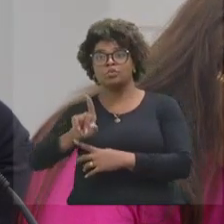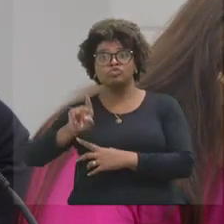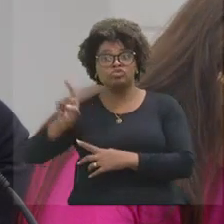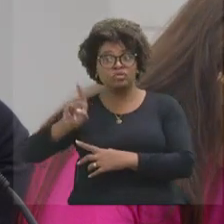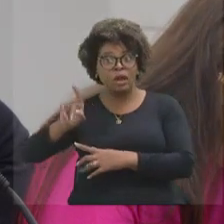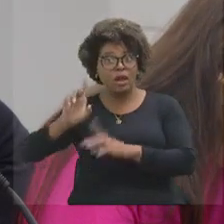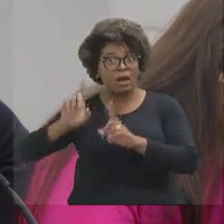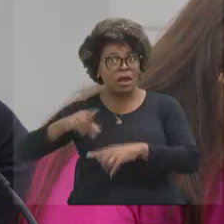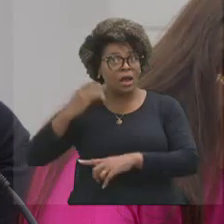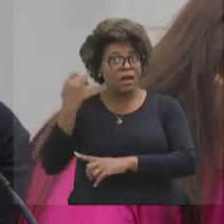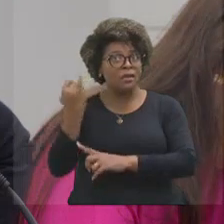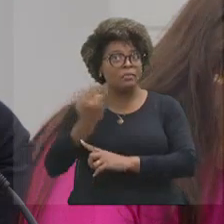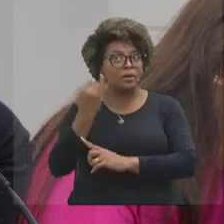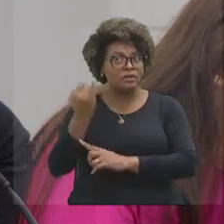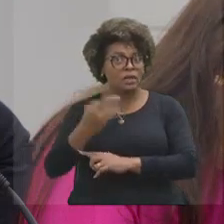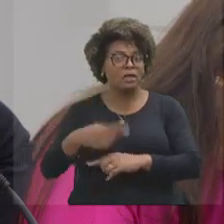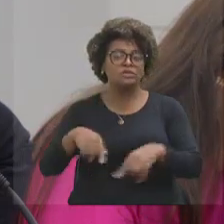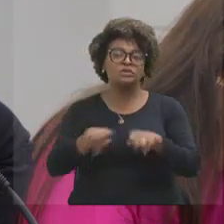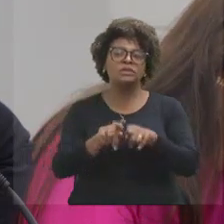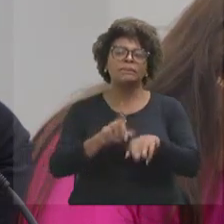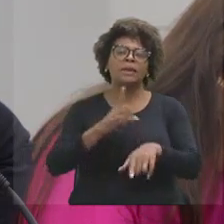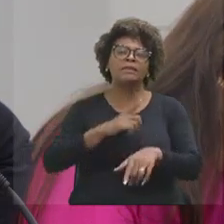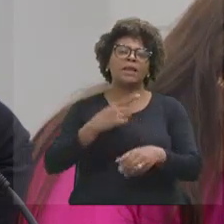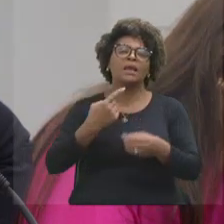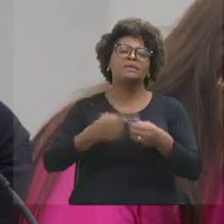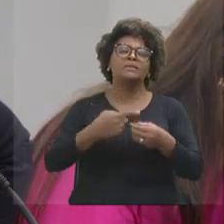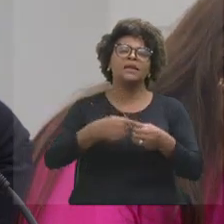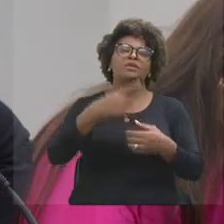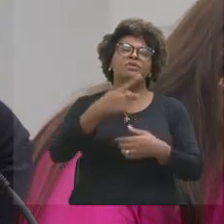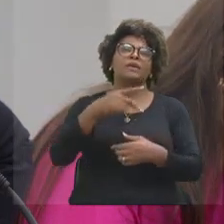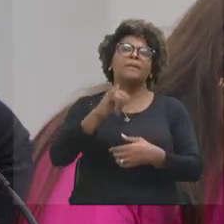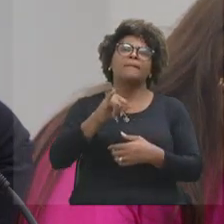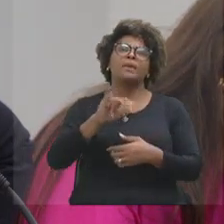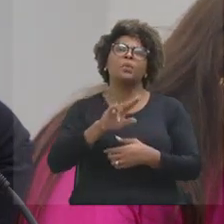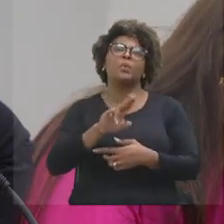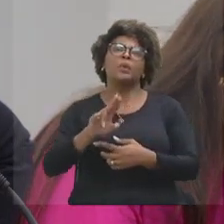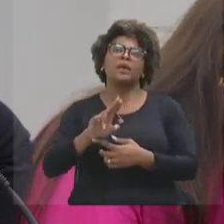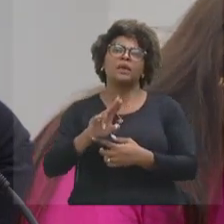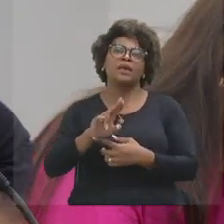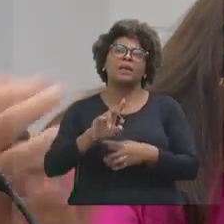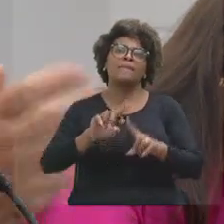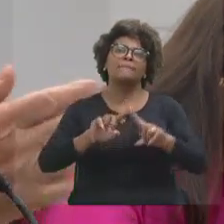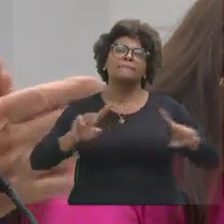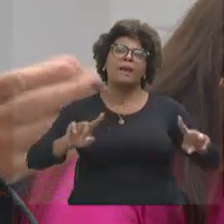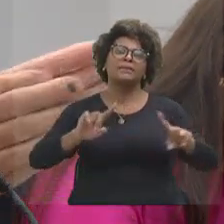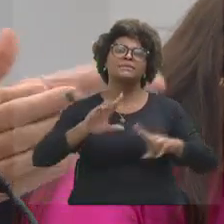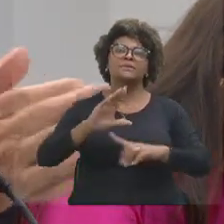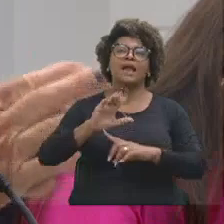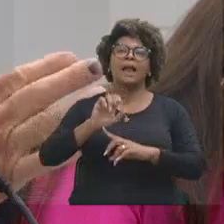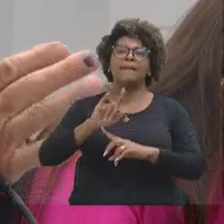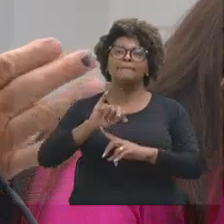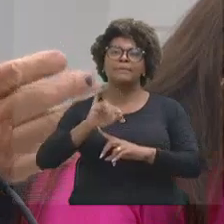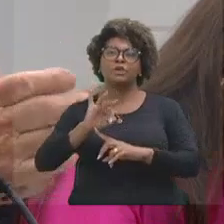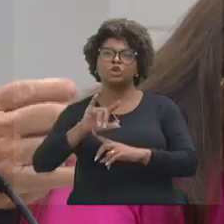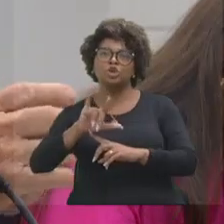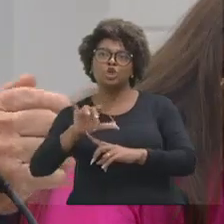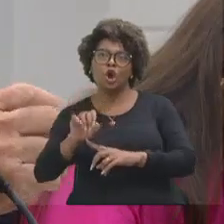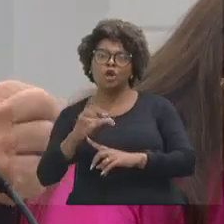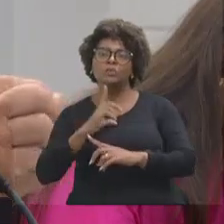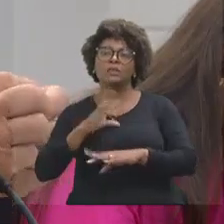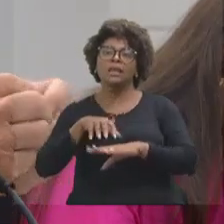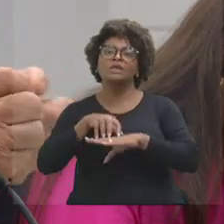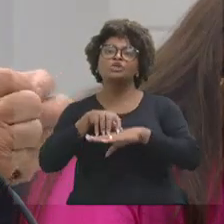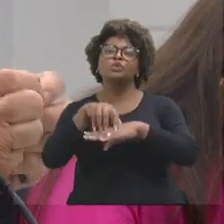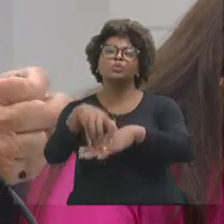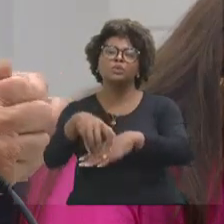muito importante no tempi tá muito próximo é Capitólio é uma cidade realmente tem um diferencial muito grande na questão do Turismo